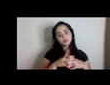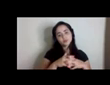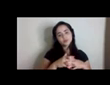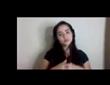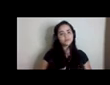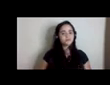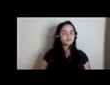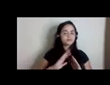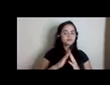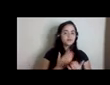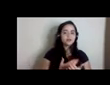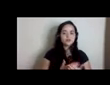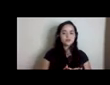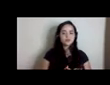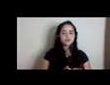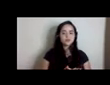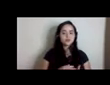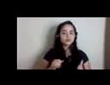A escola é uma instituição